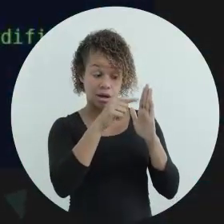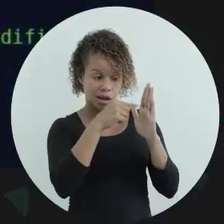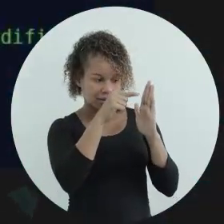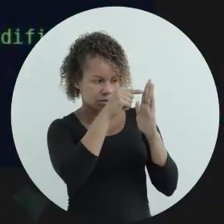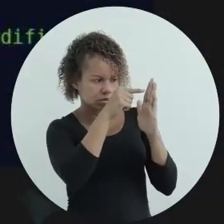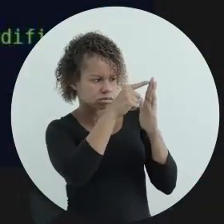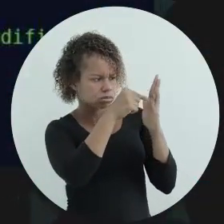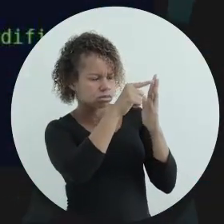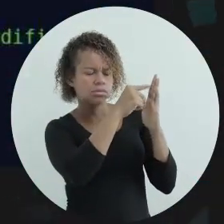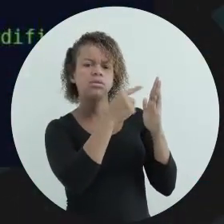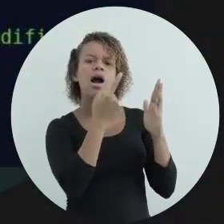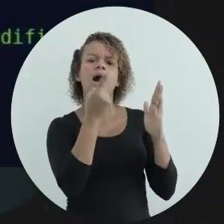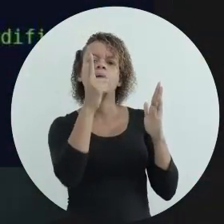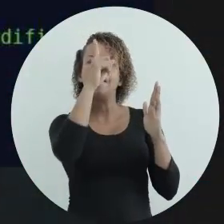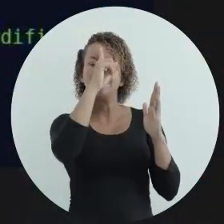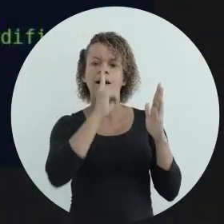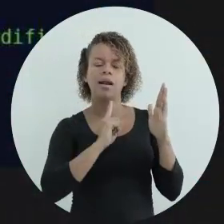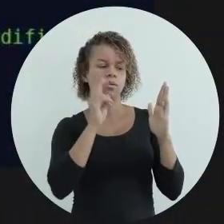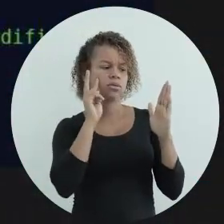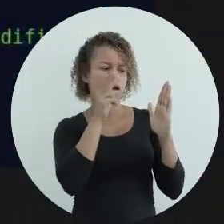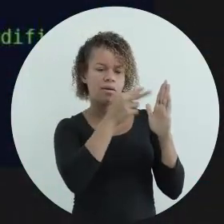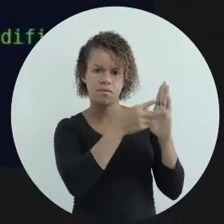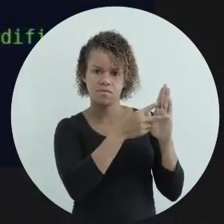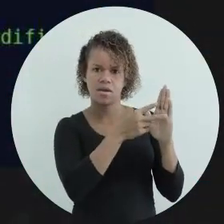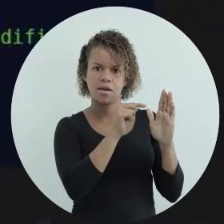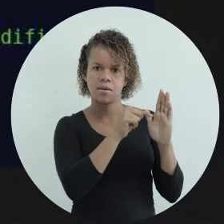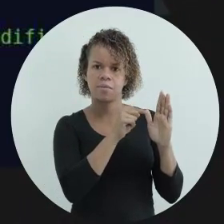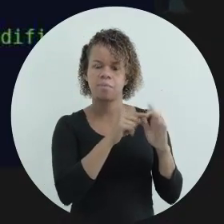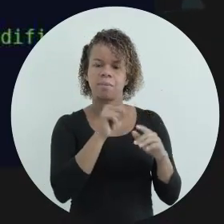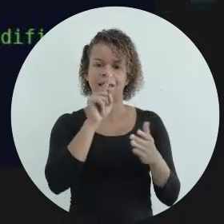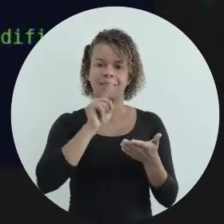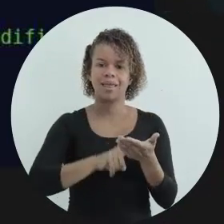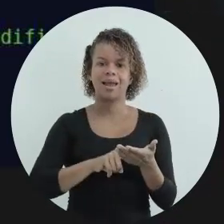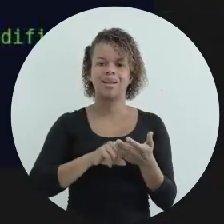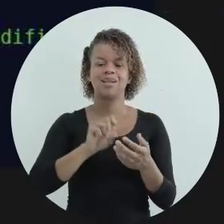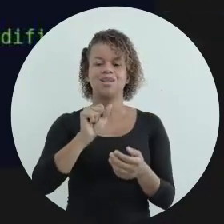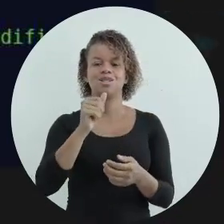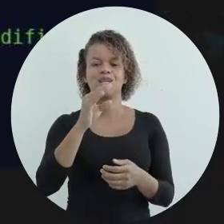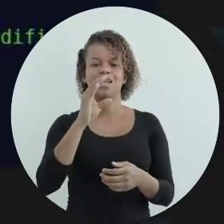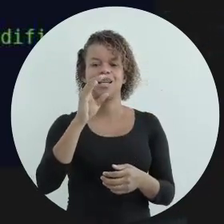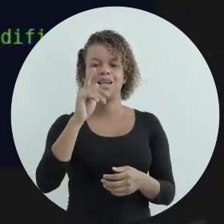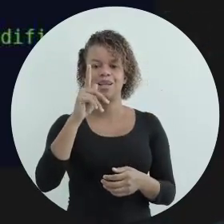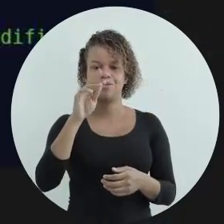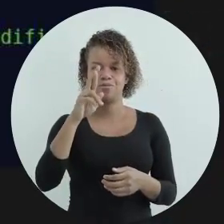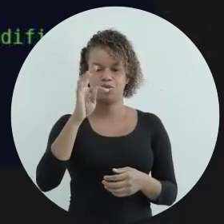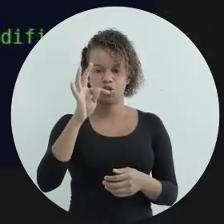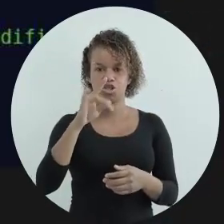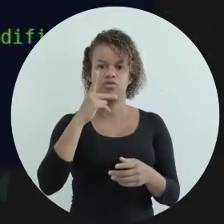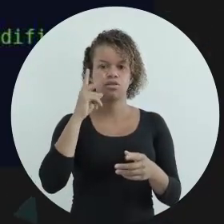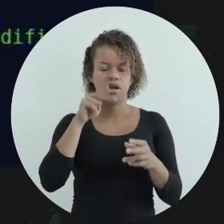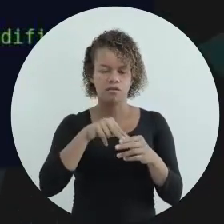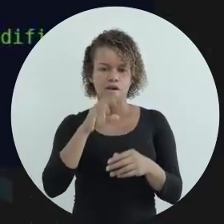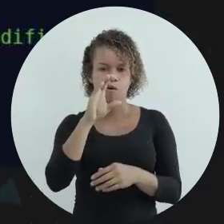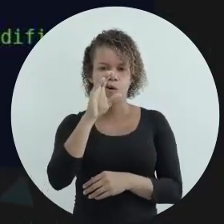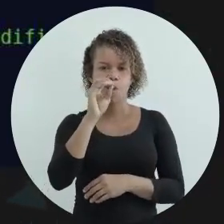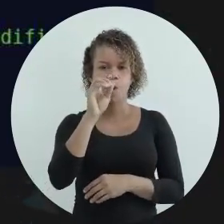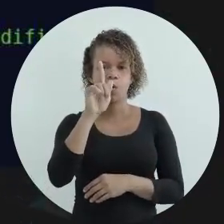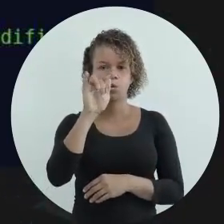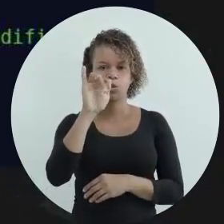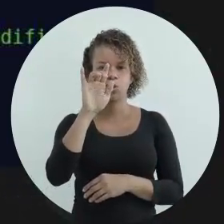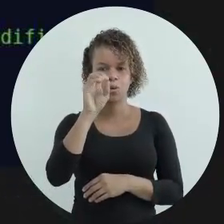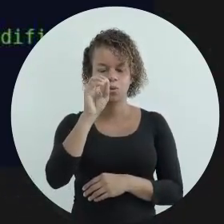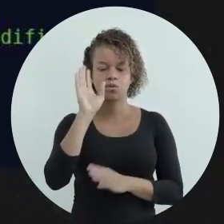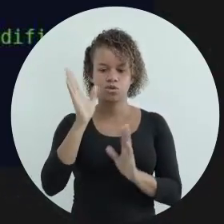ver entre as tags script, você vai ver um código JavaScript.